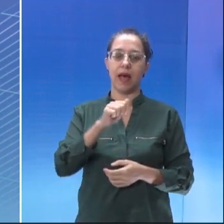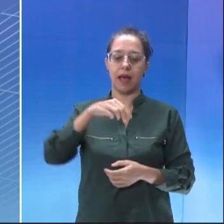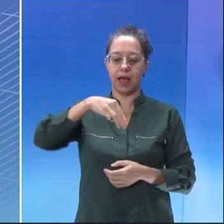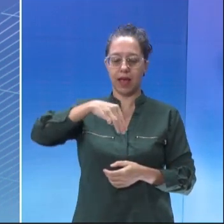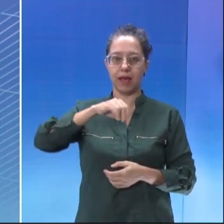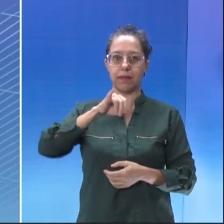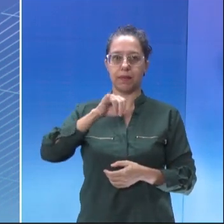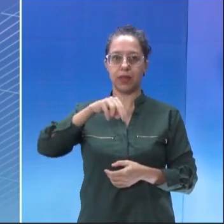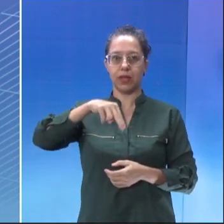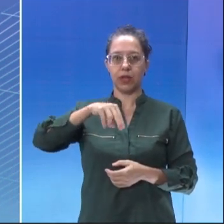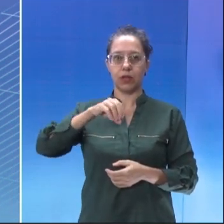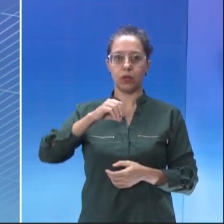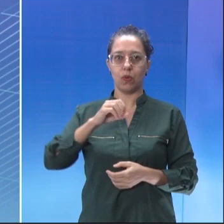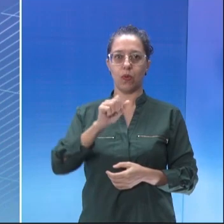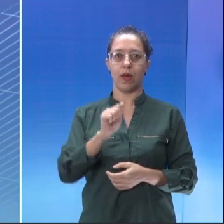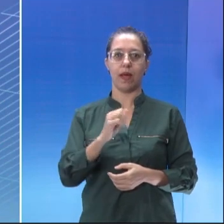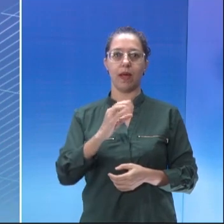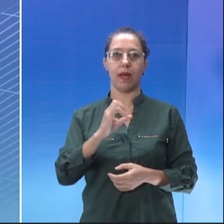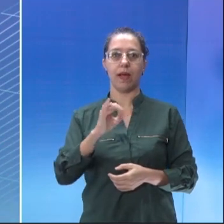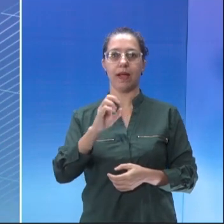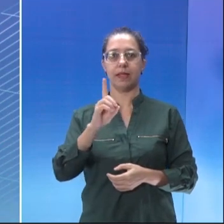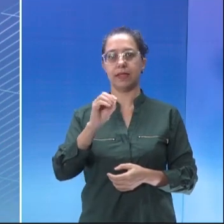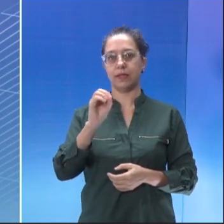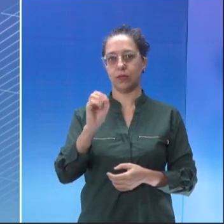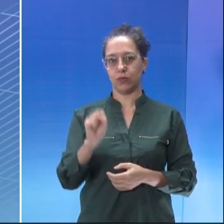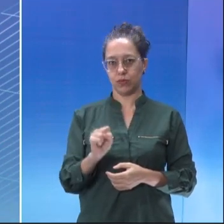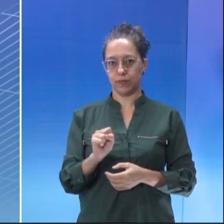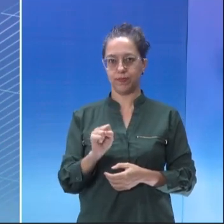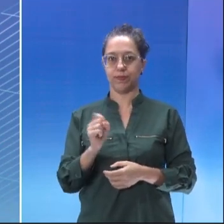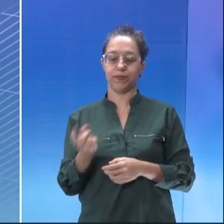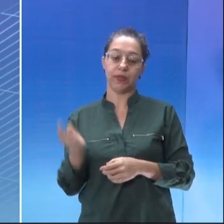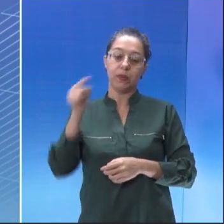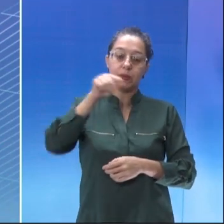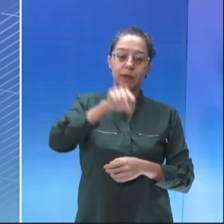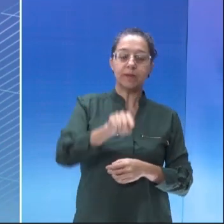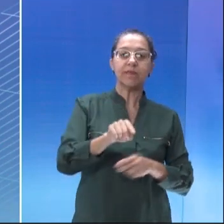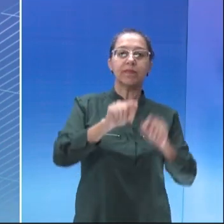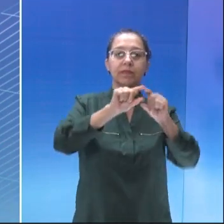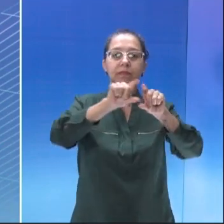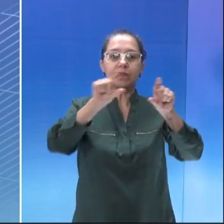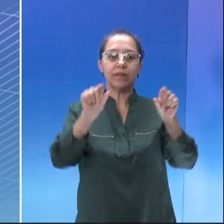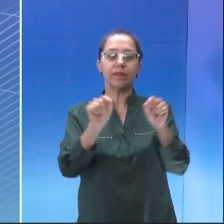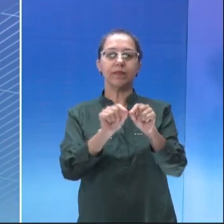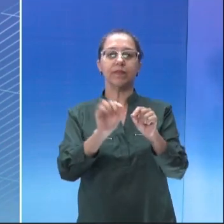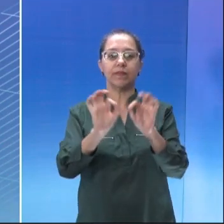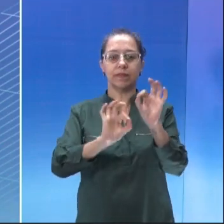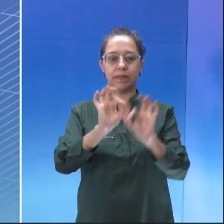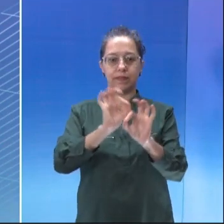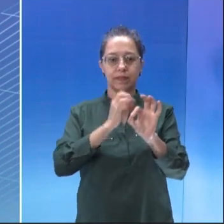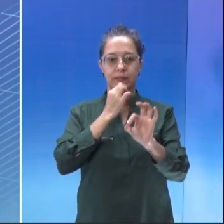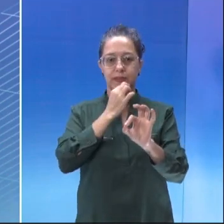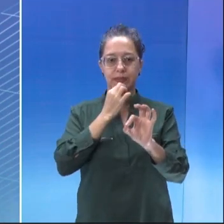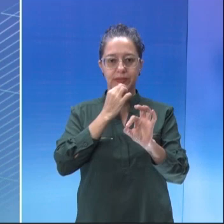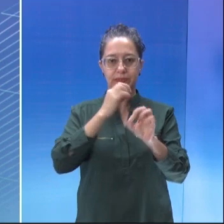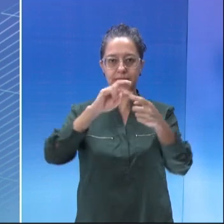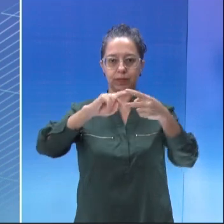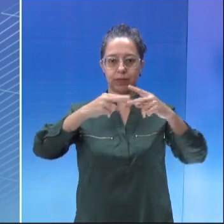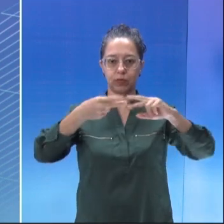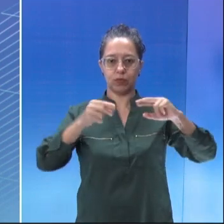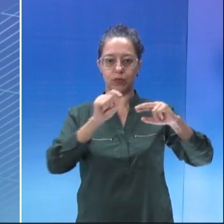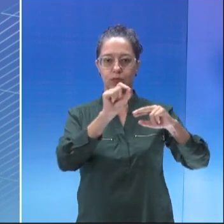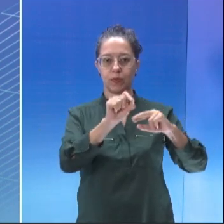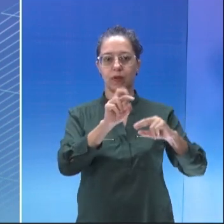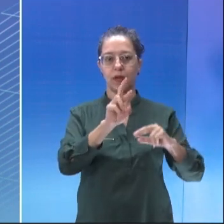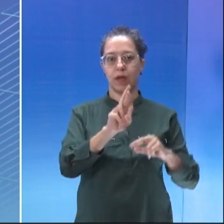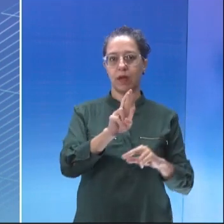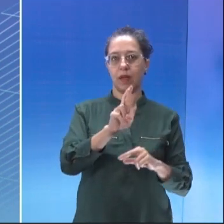vai sendo feita a leitura desse RNA mensageiro e o RNA transportador, que é outro